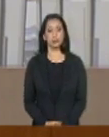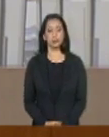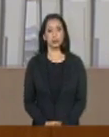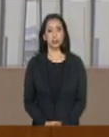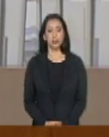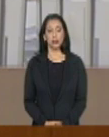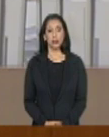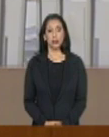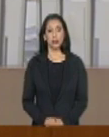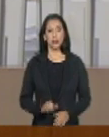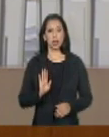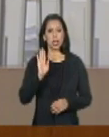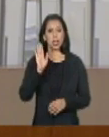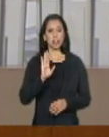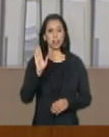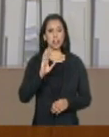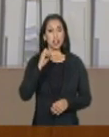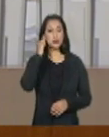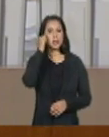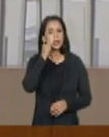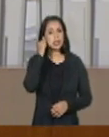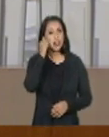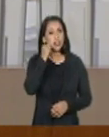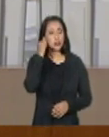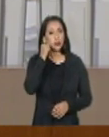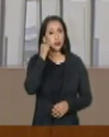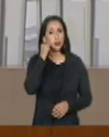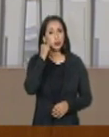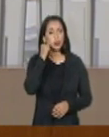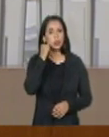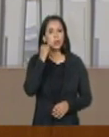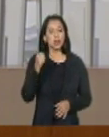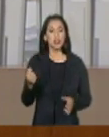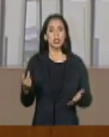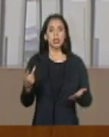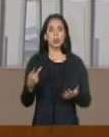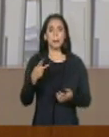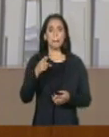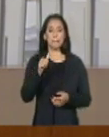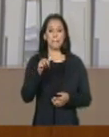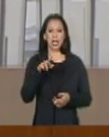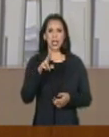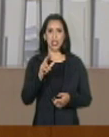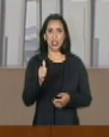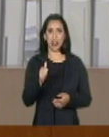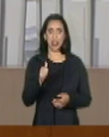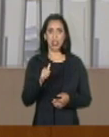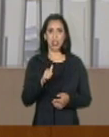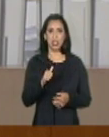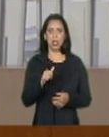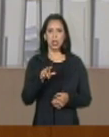candidato a senador, que agora se reelegeu do Pará, Jarbas.